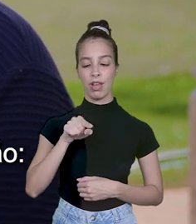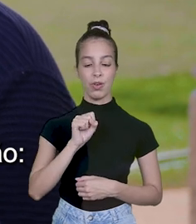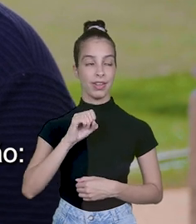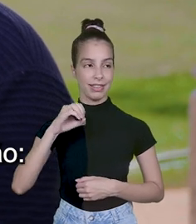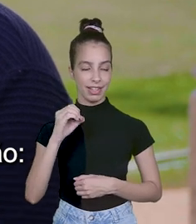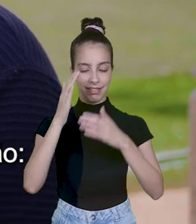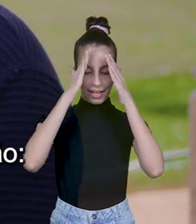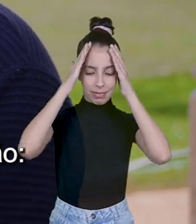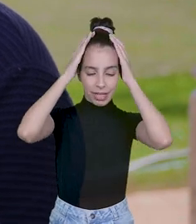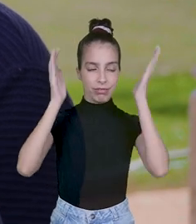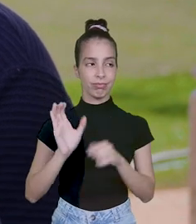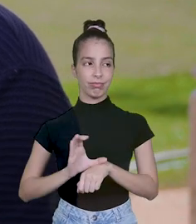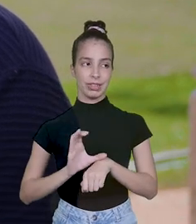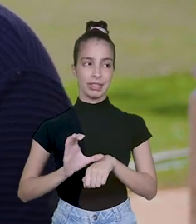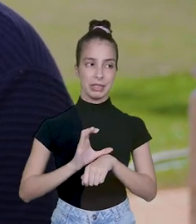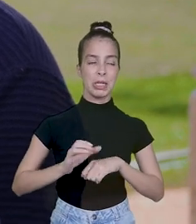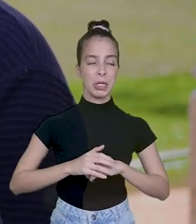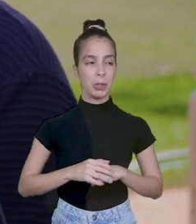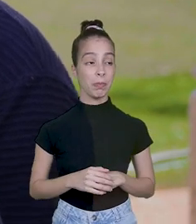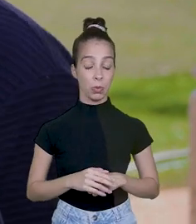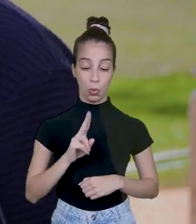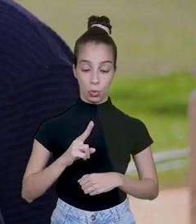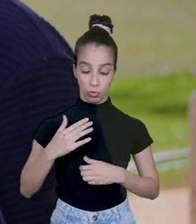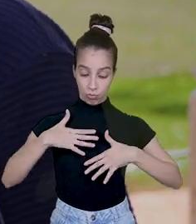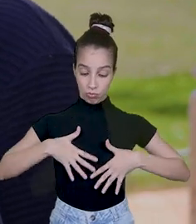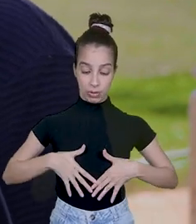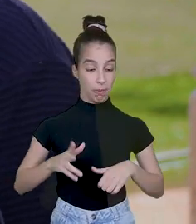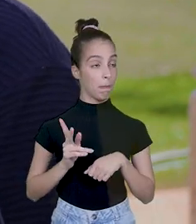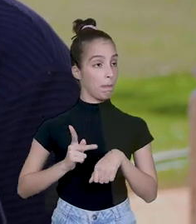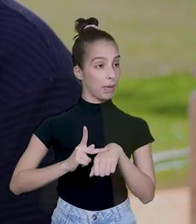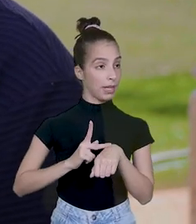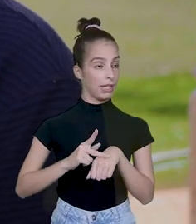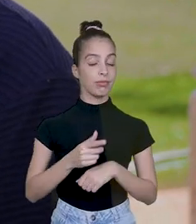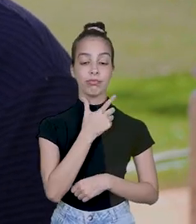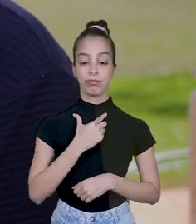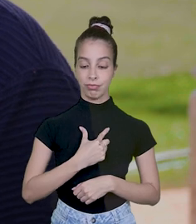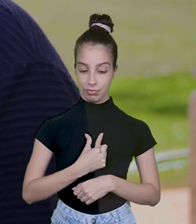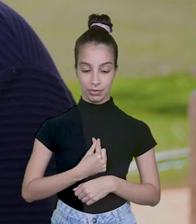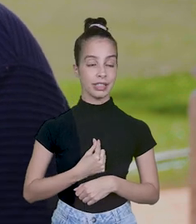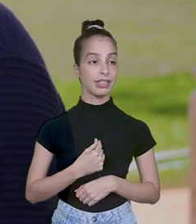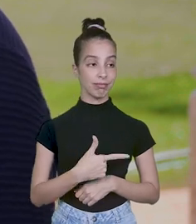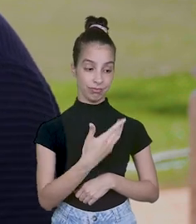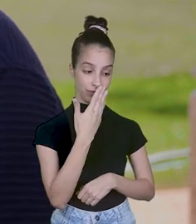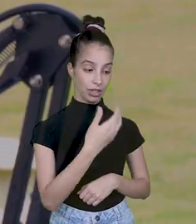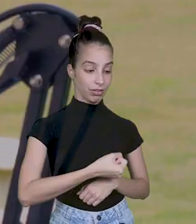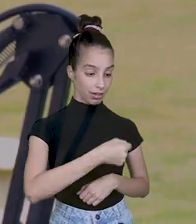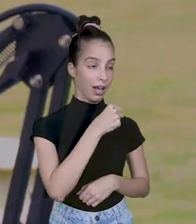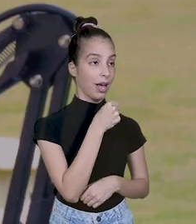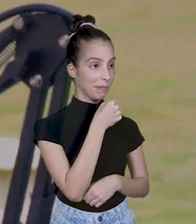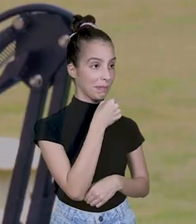m cabelos castanhos cor parda uso uma camiseta preta estou usando um cordão e a minha frente tem um